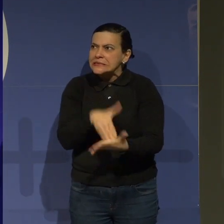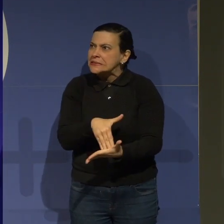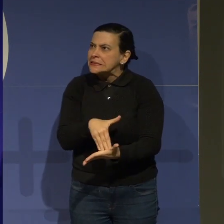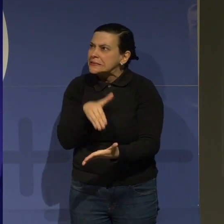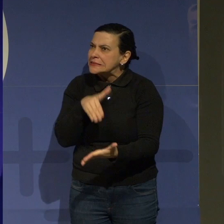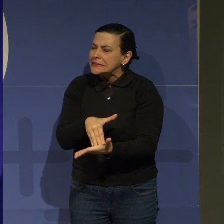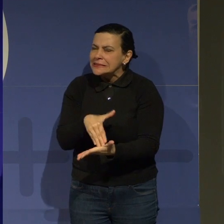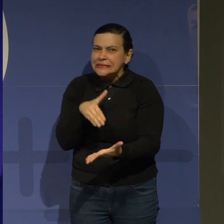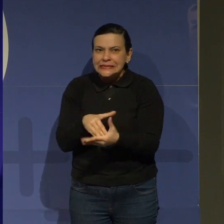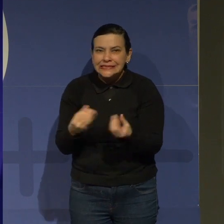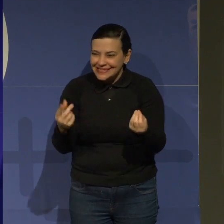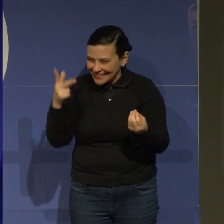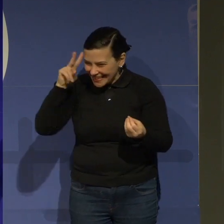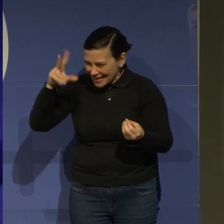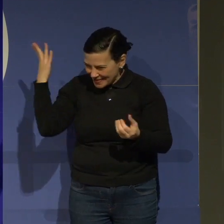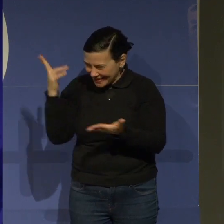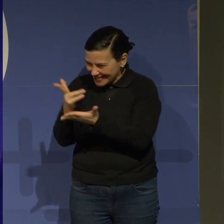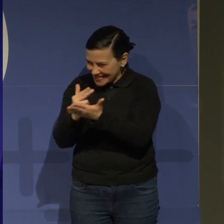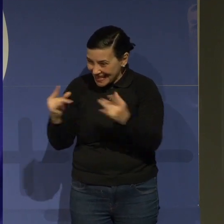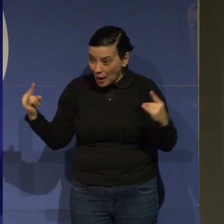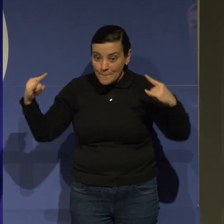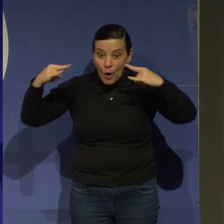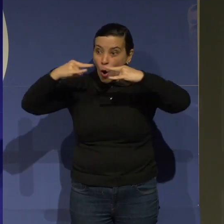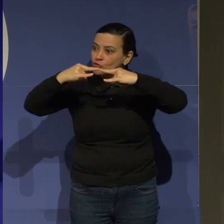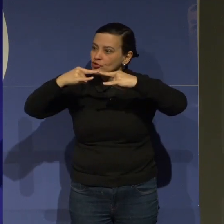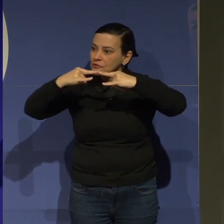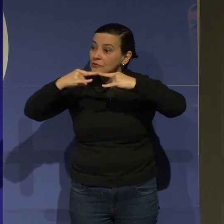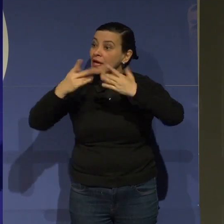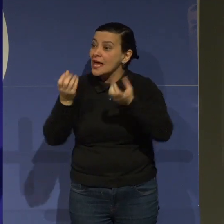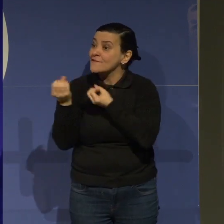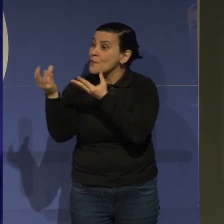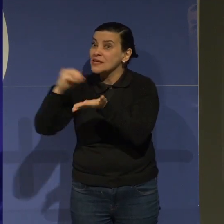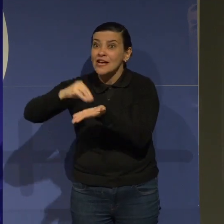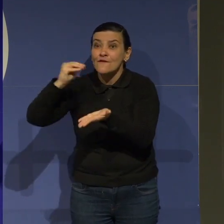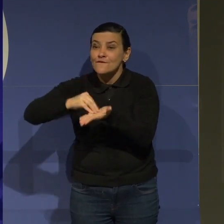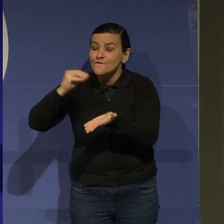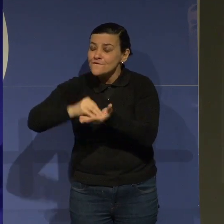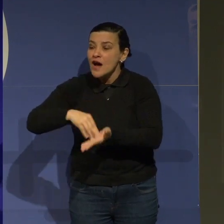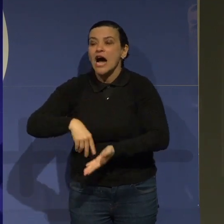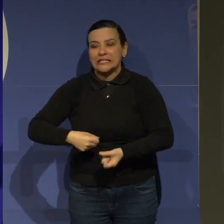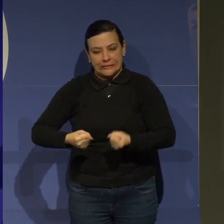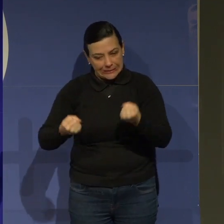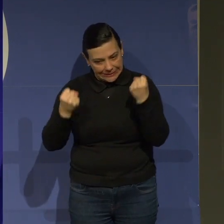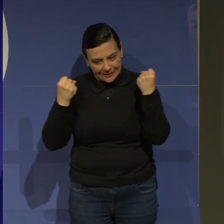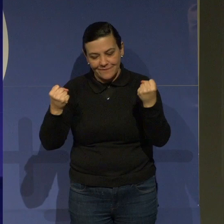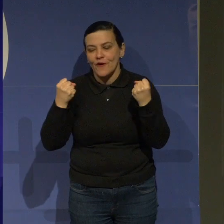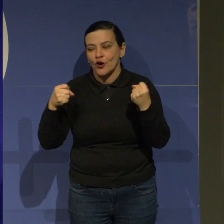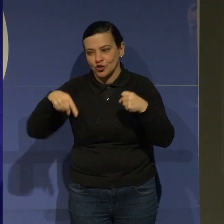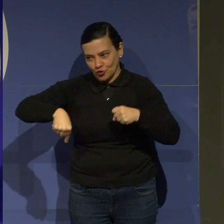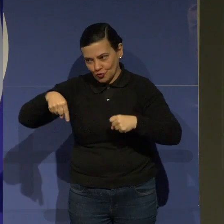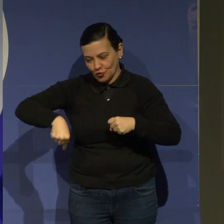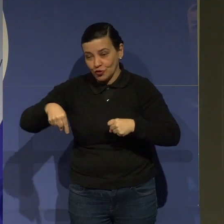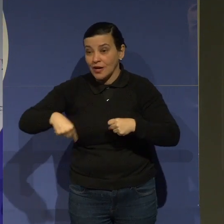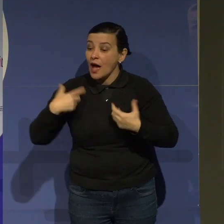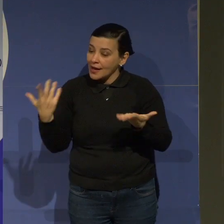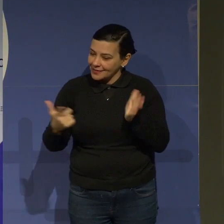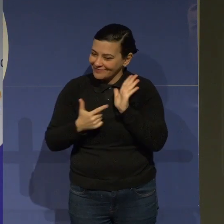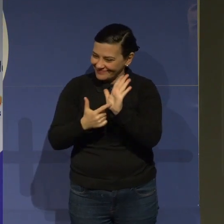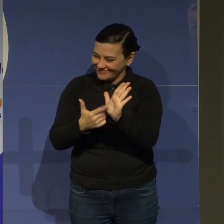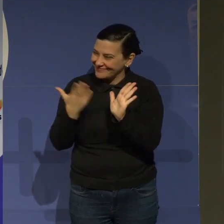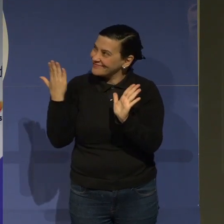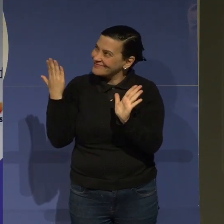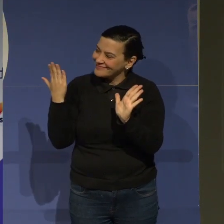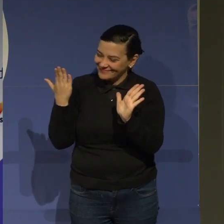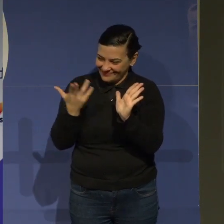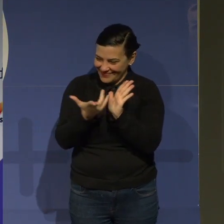imensos caixotes ladeados por luzinhas. Então, isso é uma potência muito forte que a gente tem em rede. Aí, eu trouxe essa imagem,